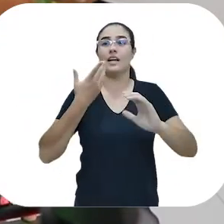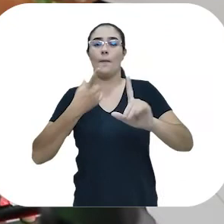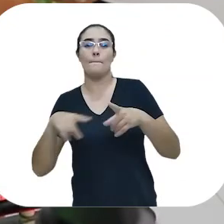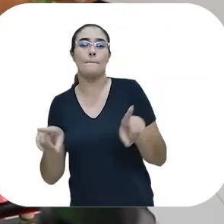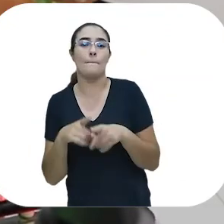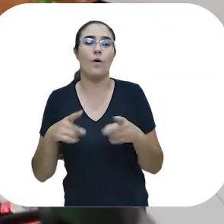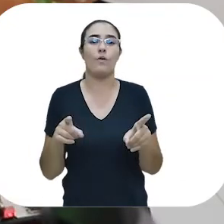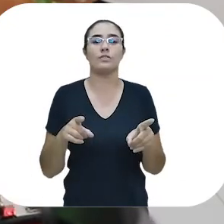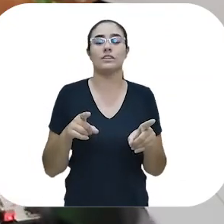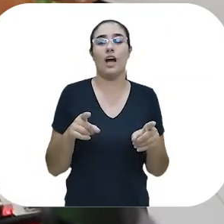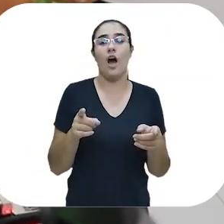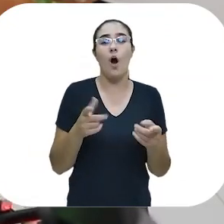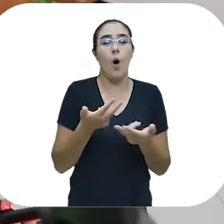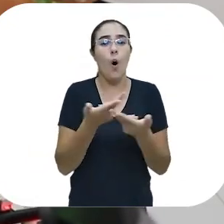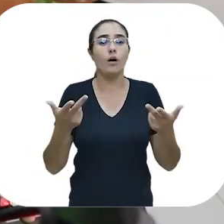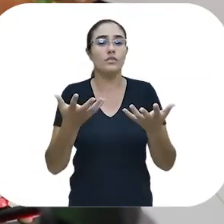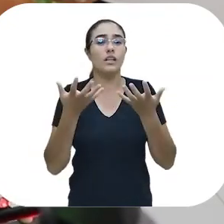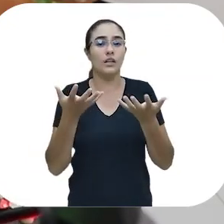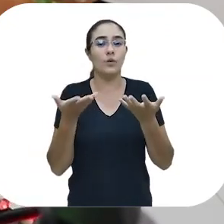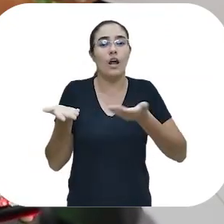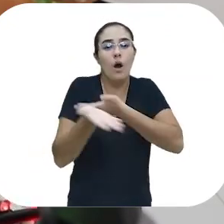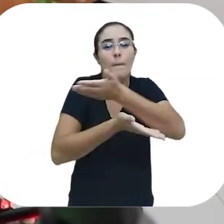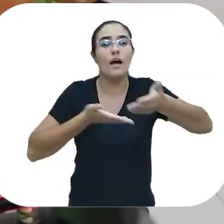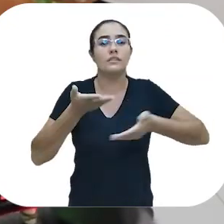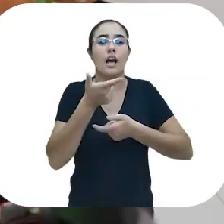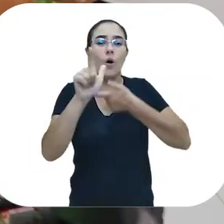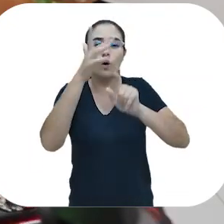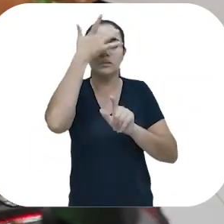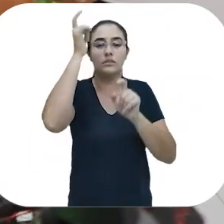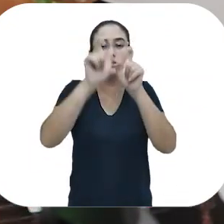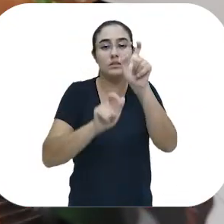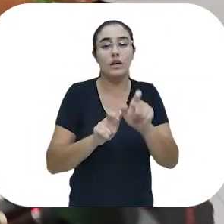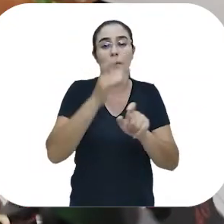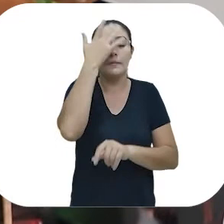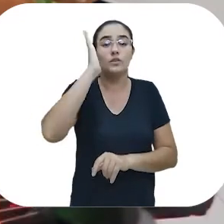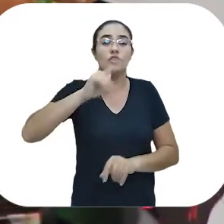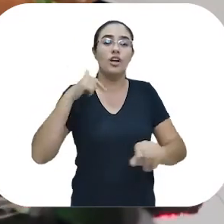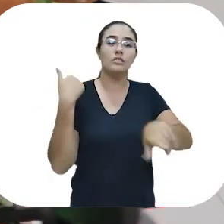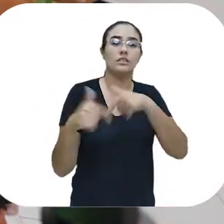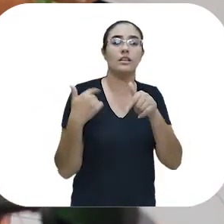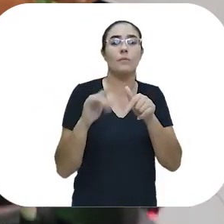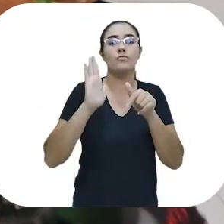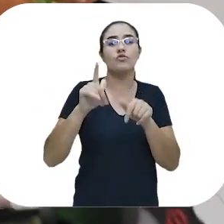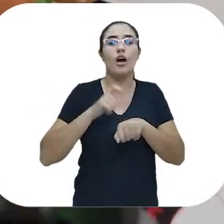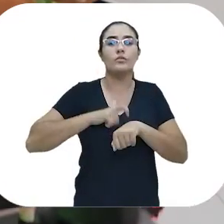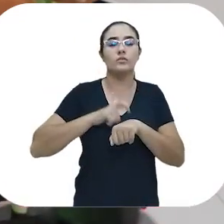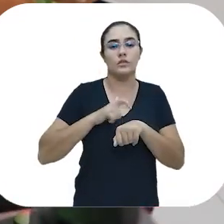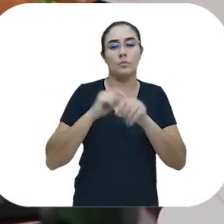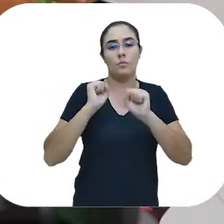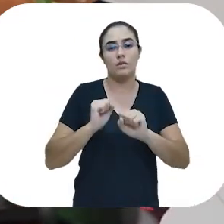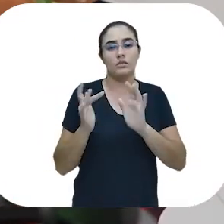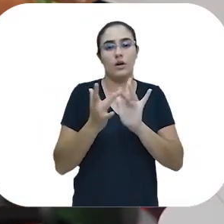queira dividir com outras pessoas, né? Que eu queira que as pessoas que já acompanham meu trabalho há algum tempo tenham acesso. E aí,